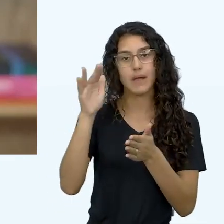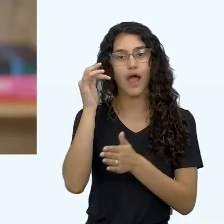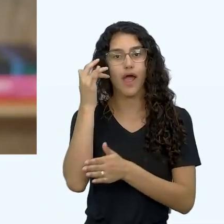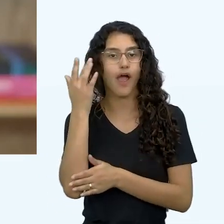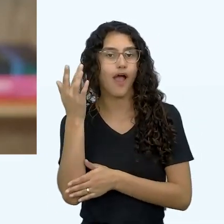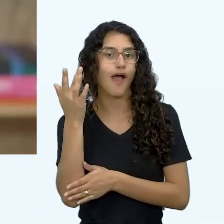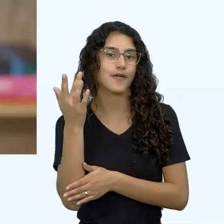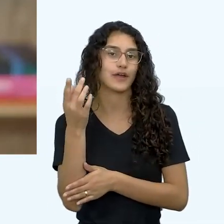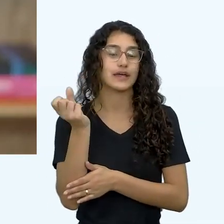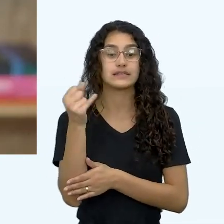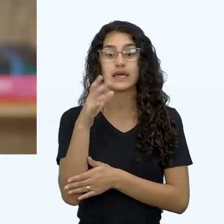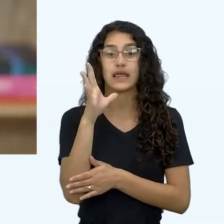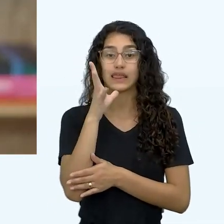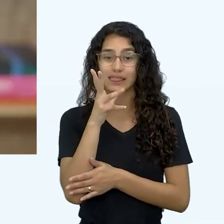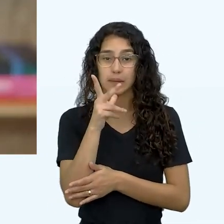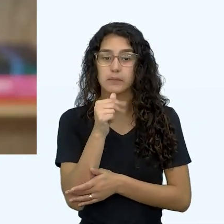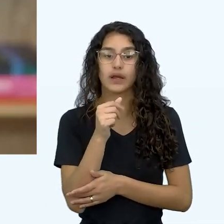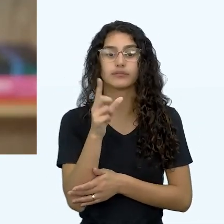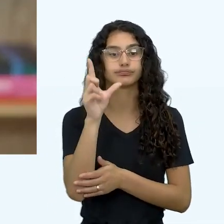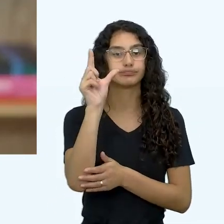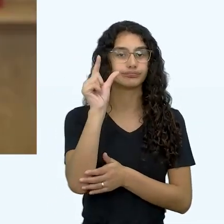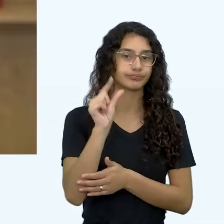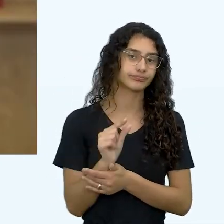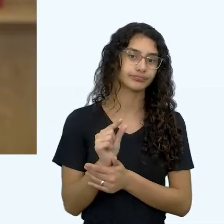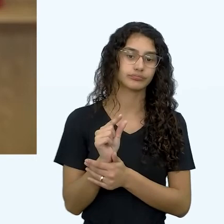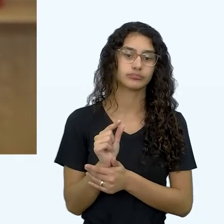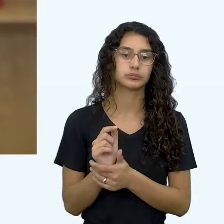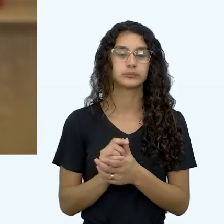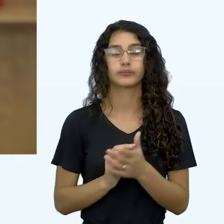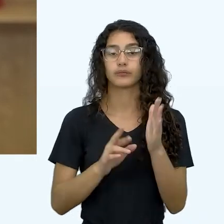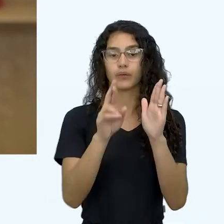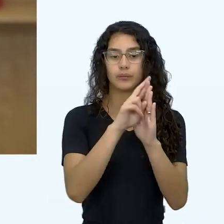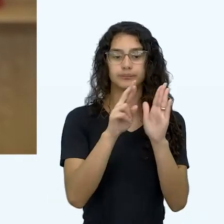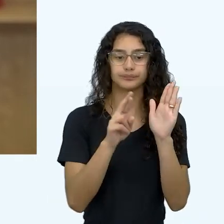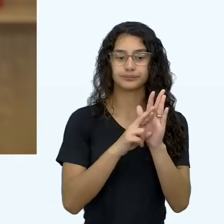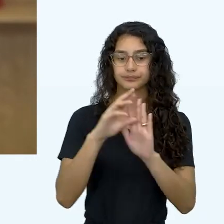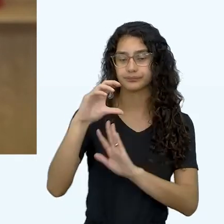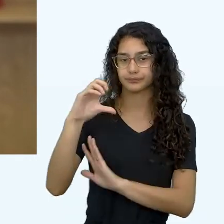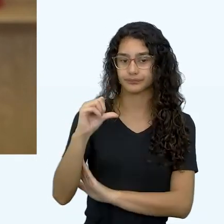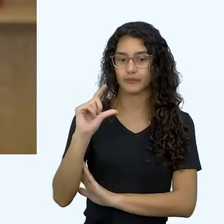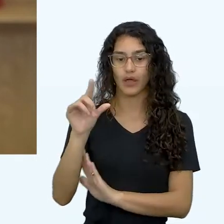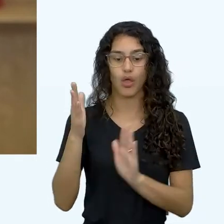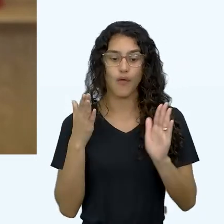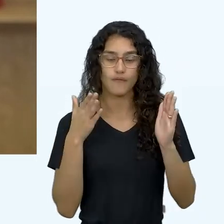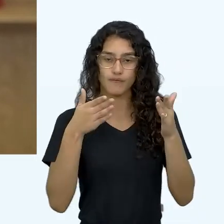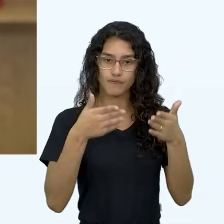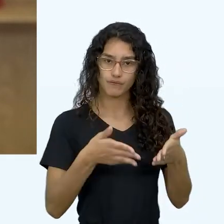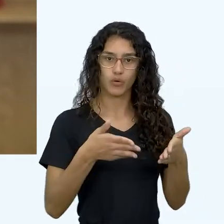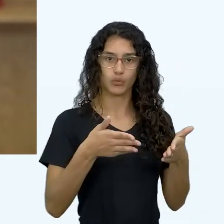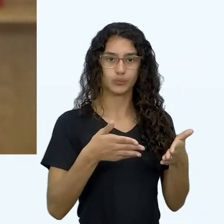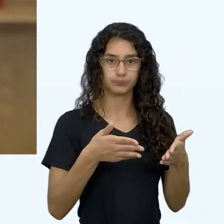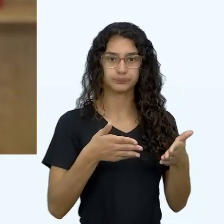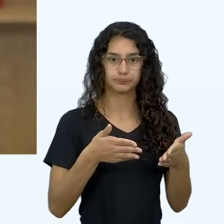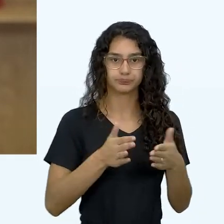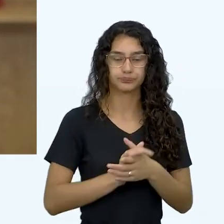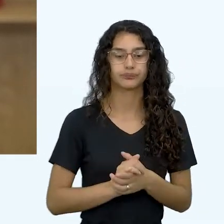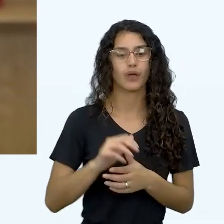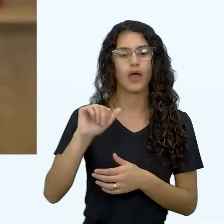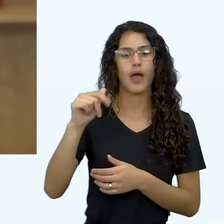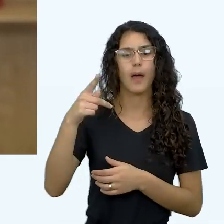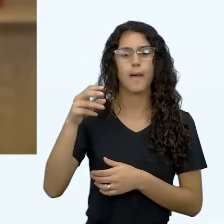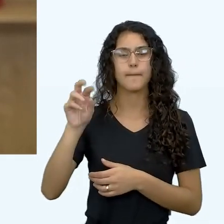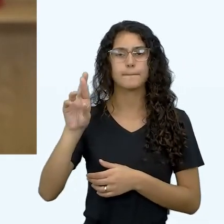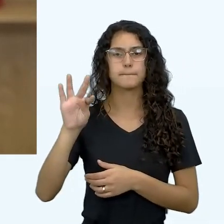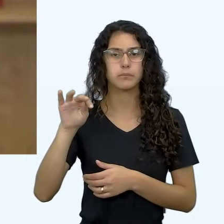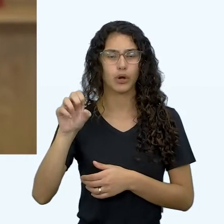Se você demorar muito, você vai ter muito menos resultado. A 9ª regra é o foco nos aportes. Foco nos aportes, pensamento